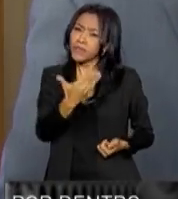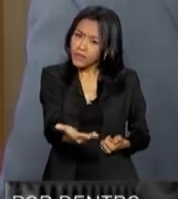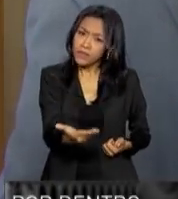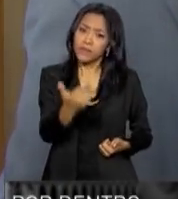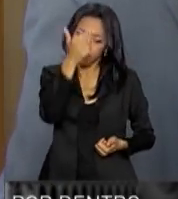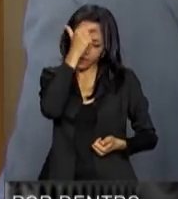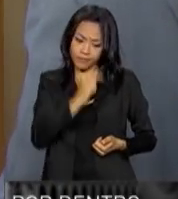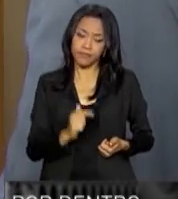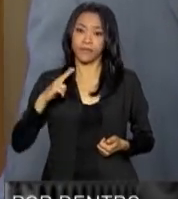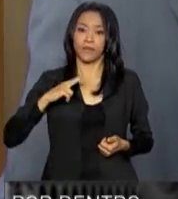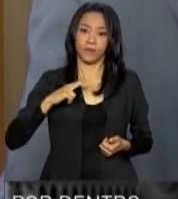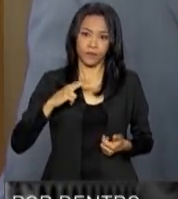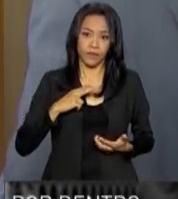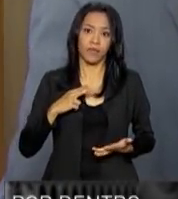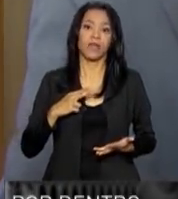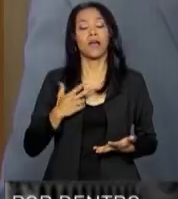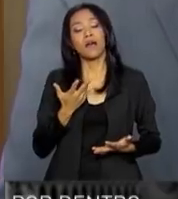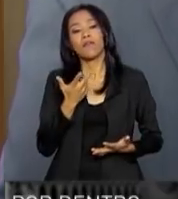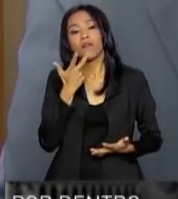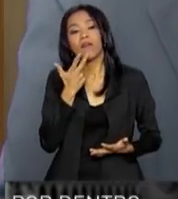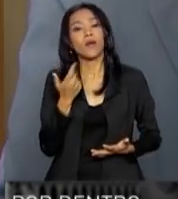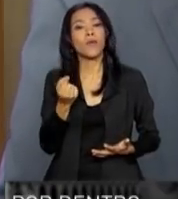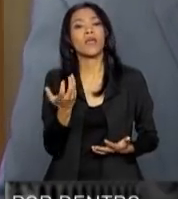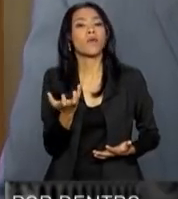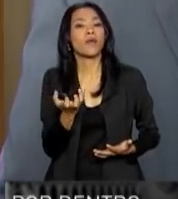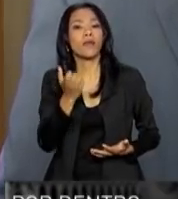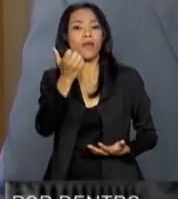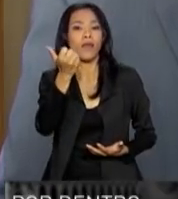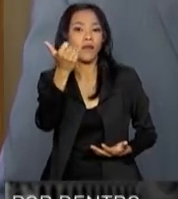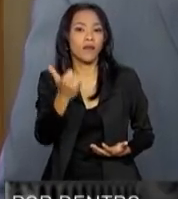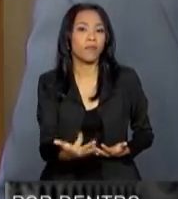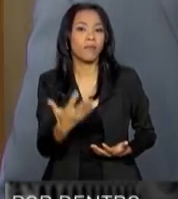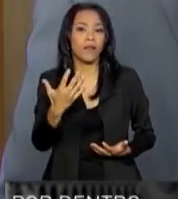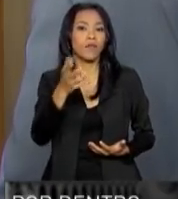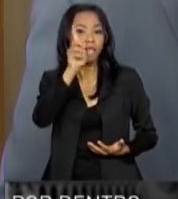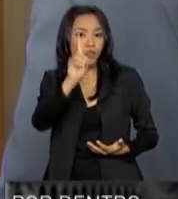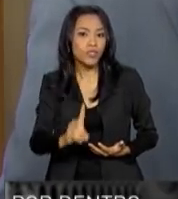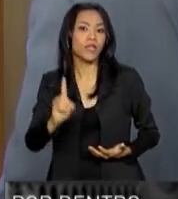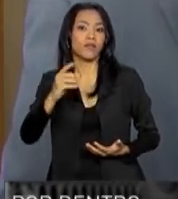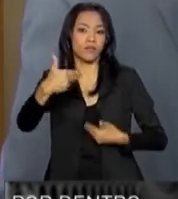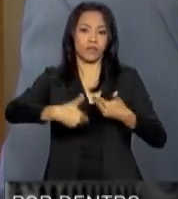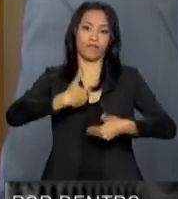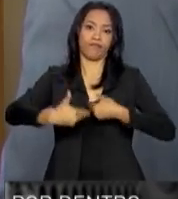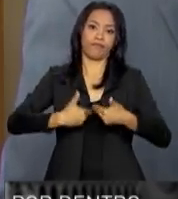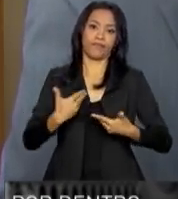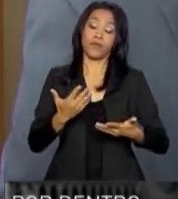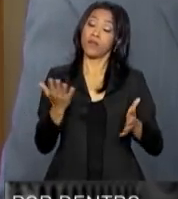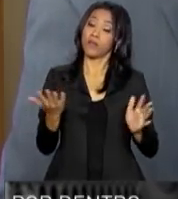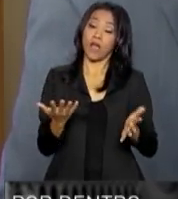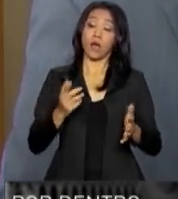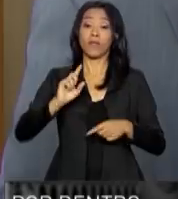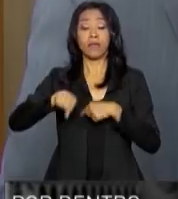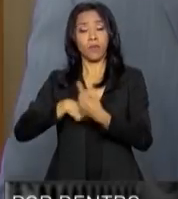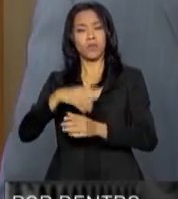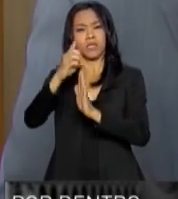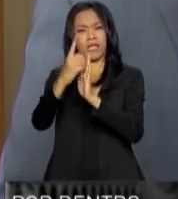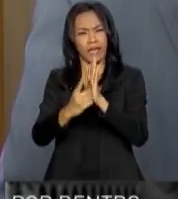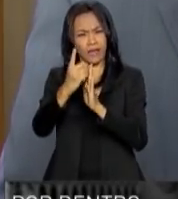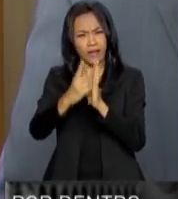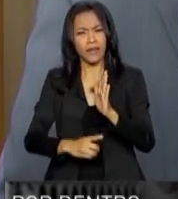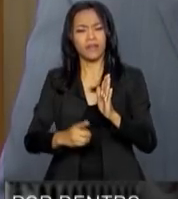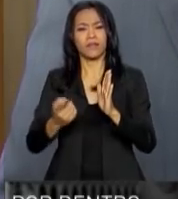pra dizer o que queria para que tivesse seu direito atendido como os decretos desburocratização do